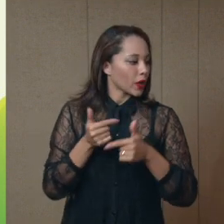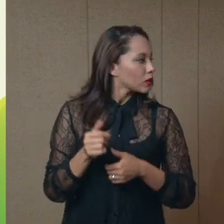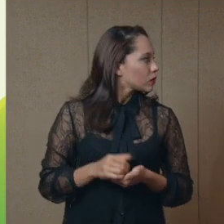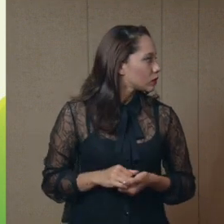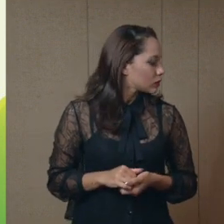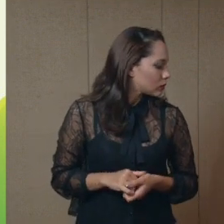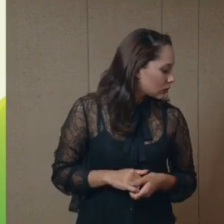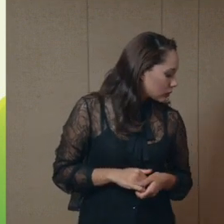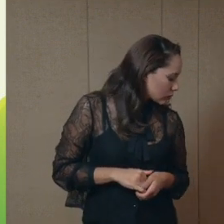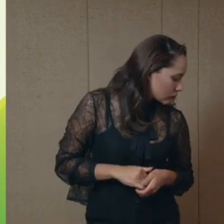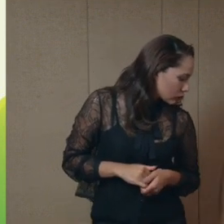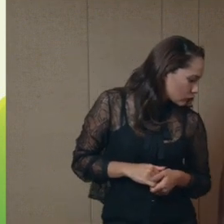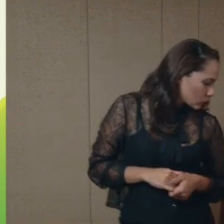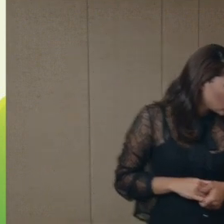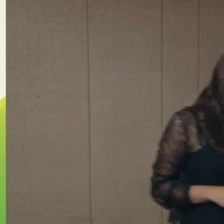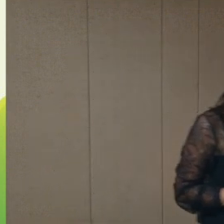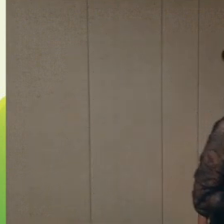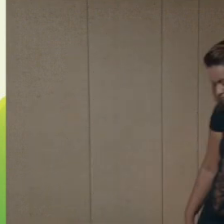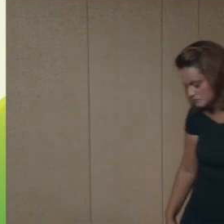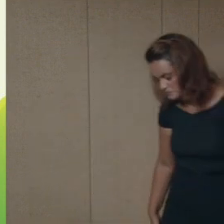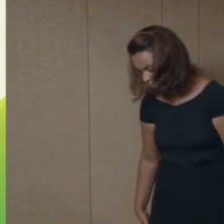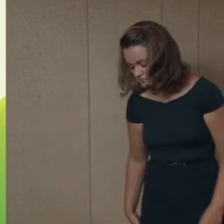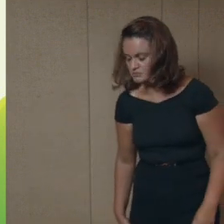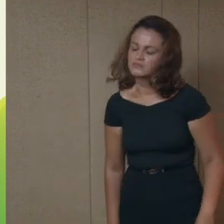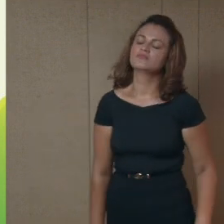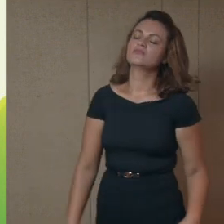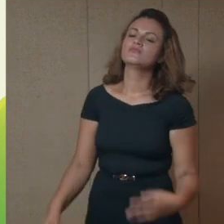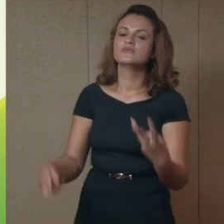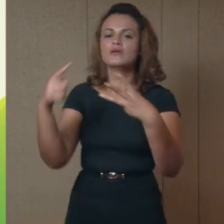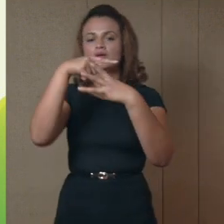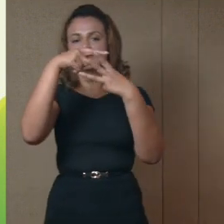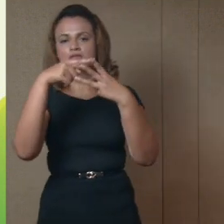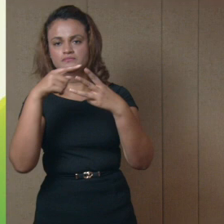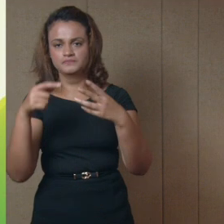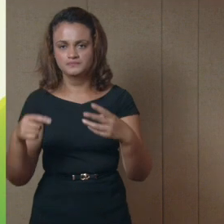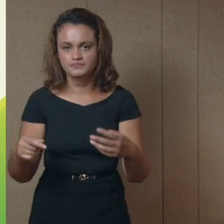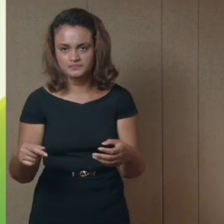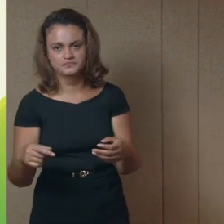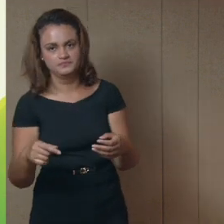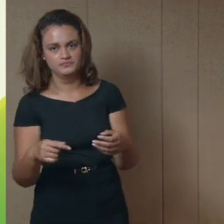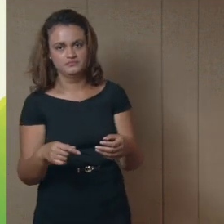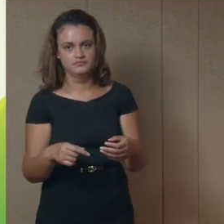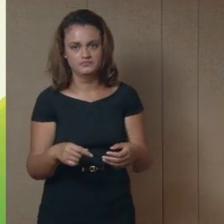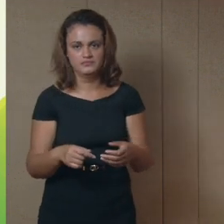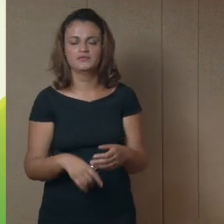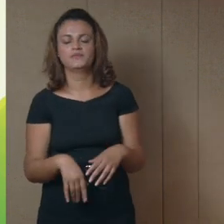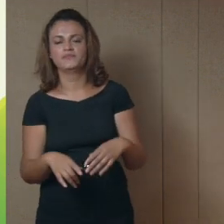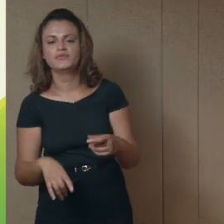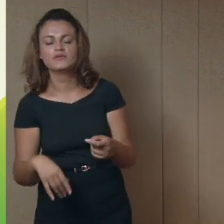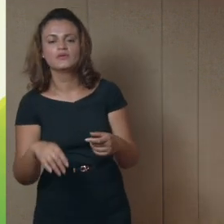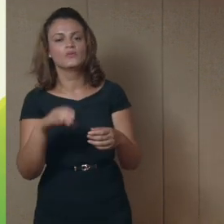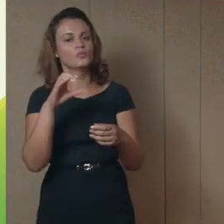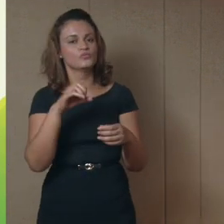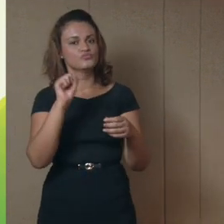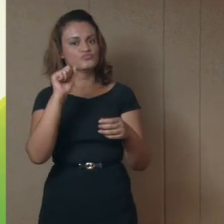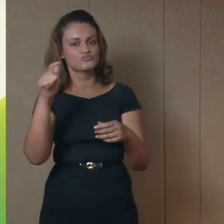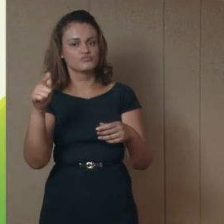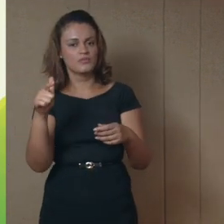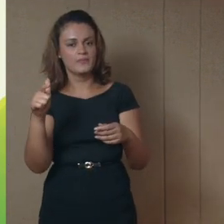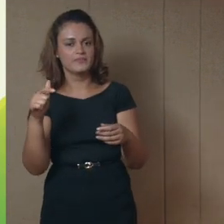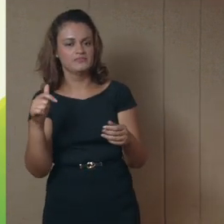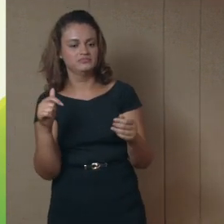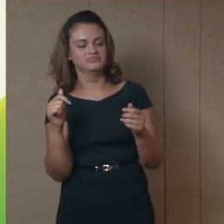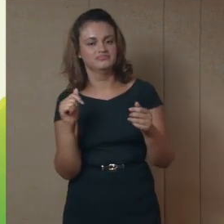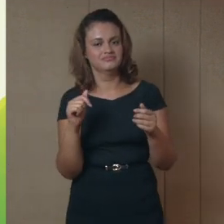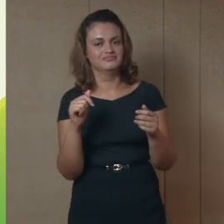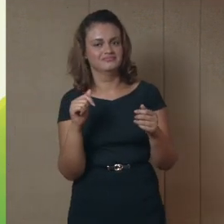do governo federal a gente olha com três arcos da fronteira o arco norte central e do sul e quando a gente aplica a